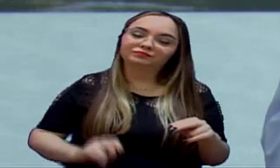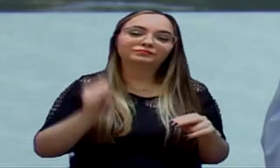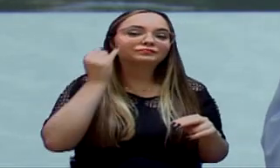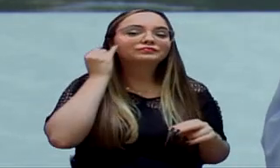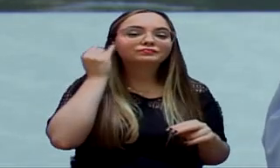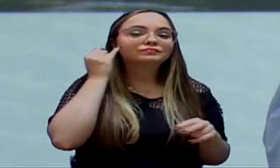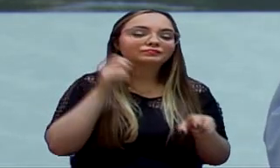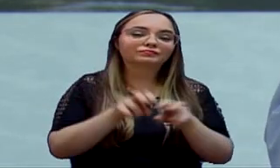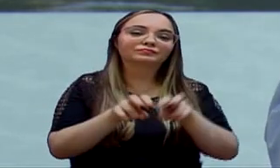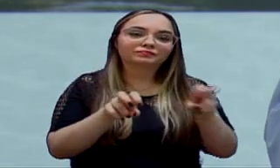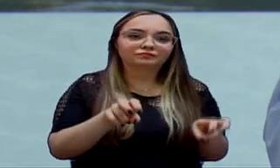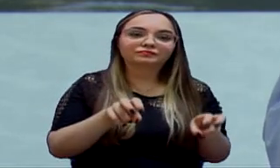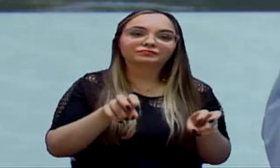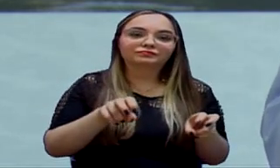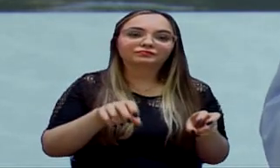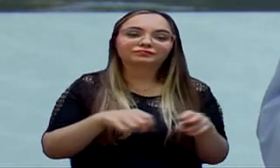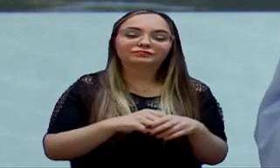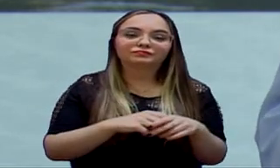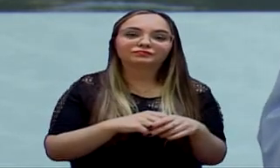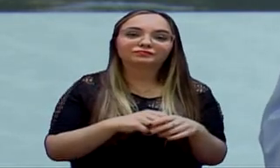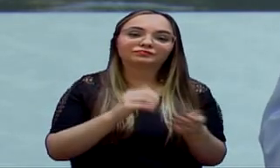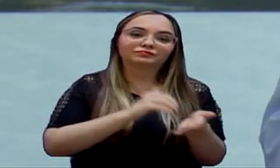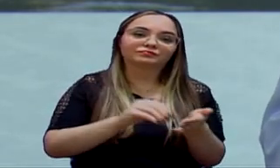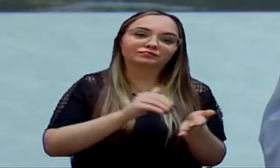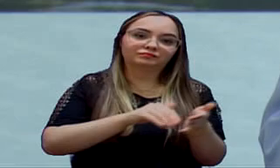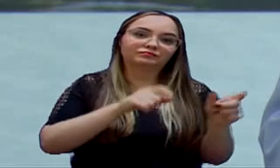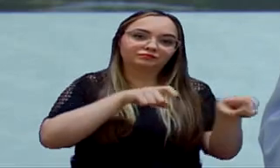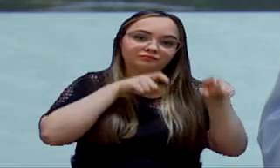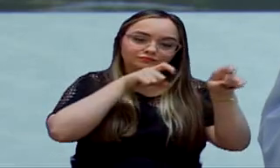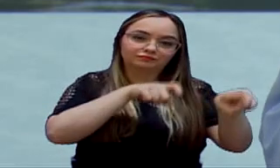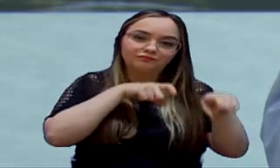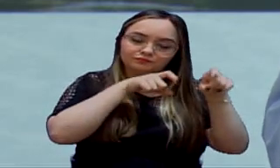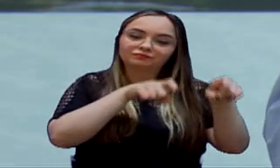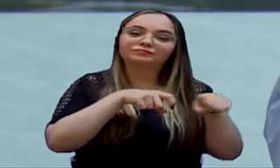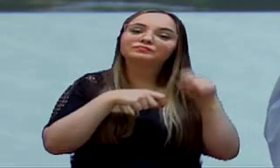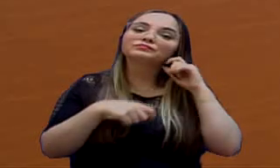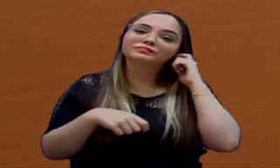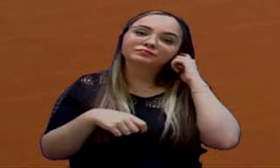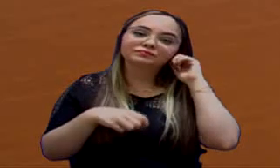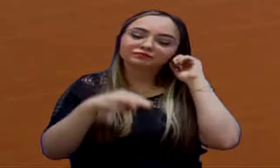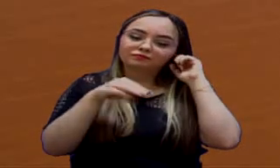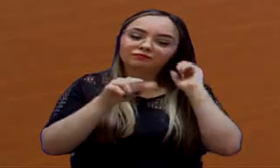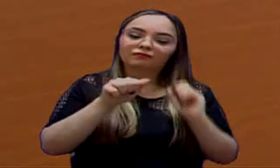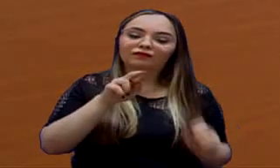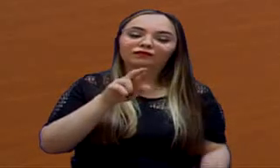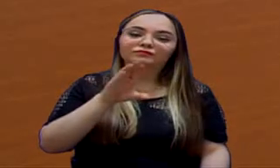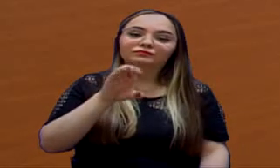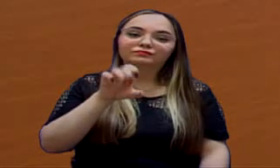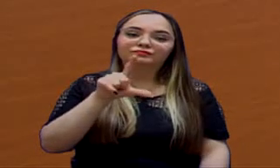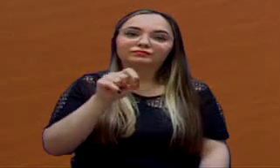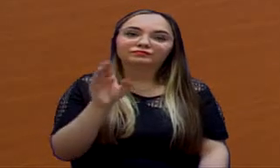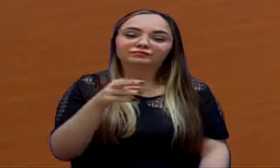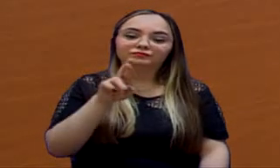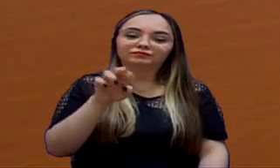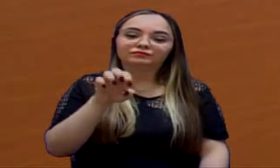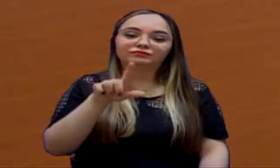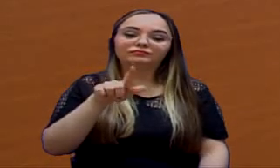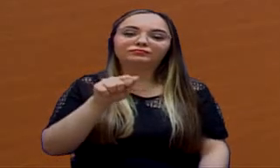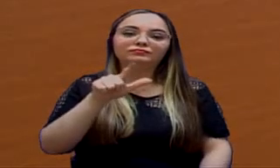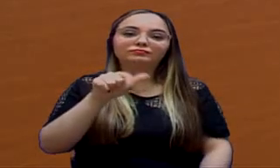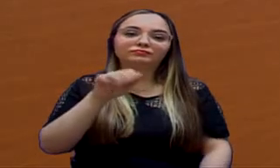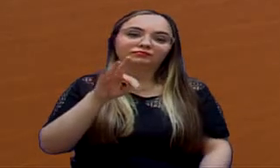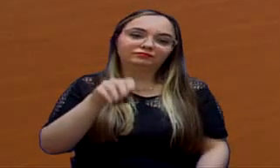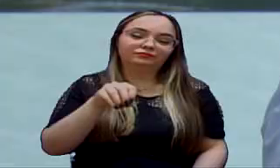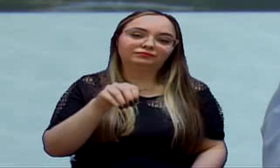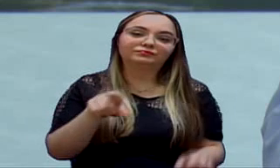ladeado pelo secretário da fazenda secretário municipal Marcelo regalado ocupando as